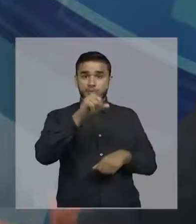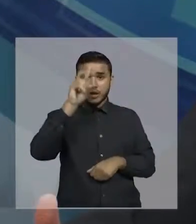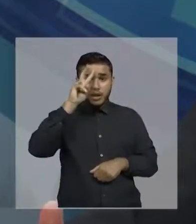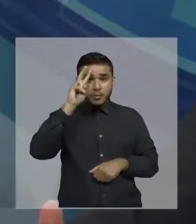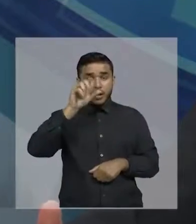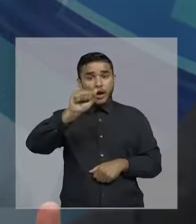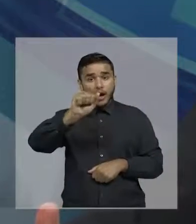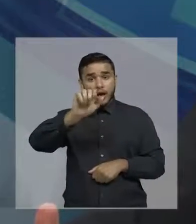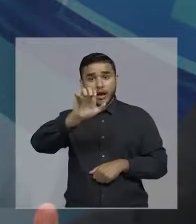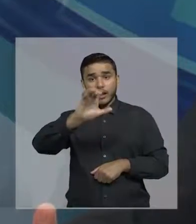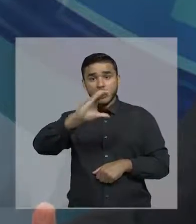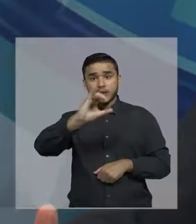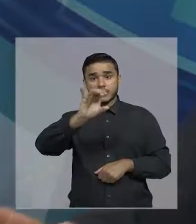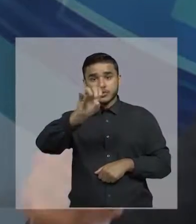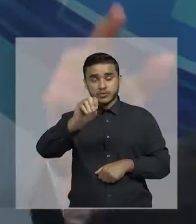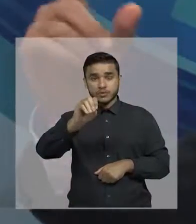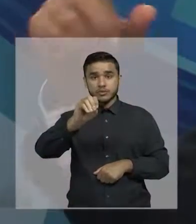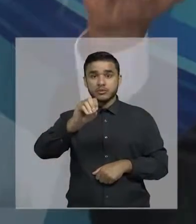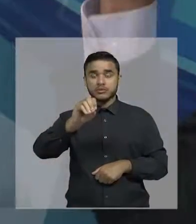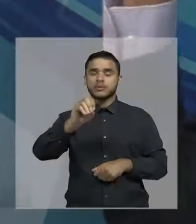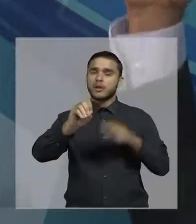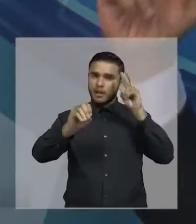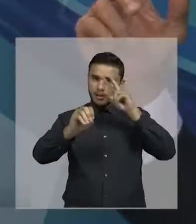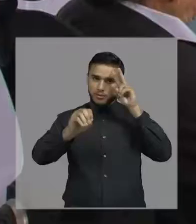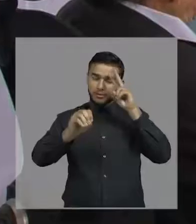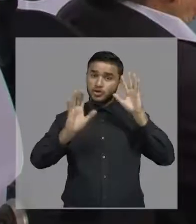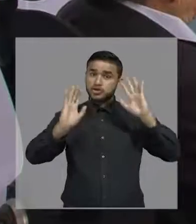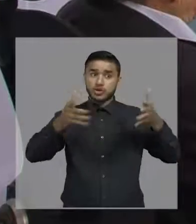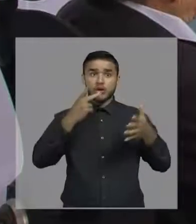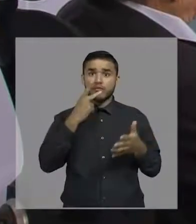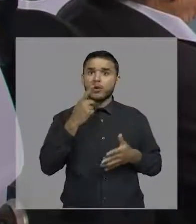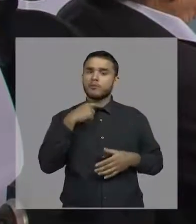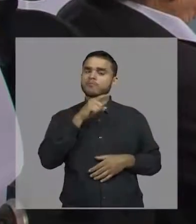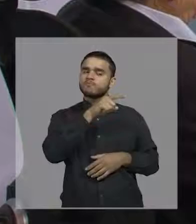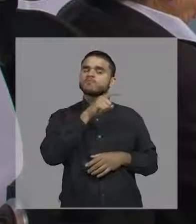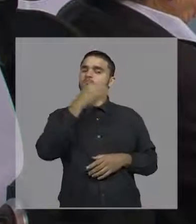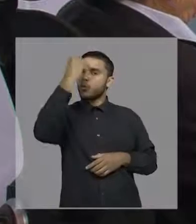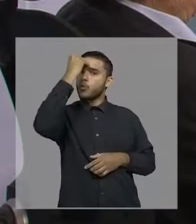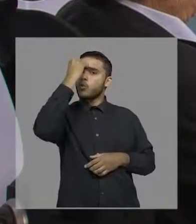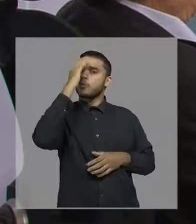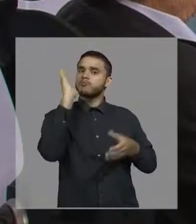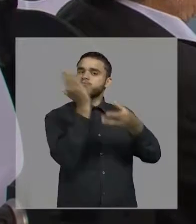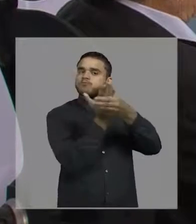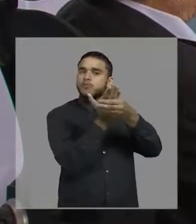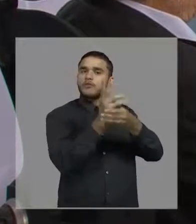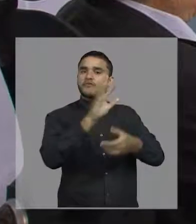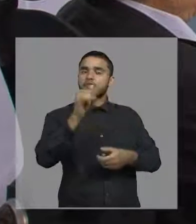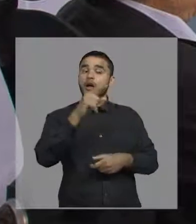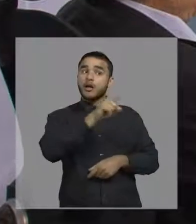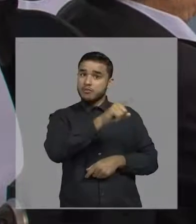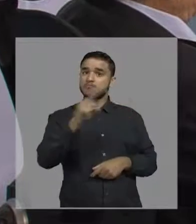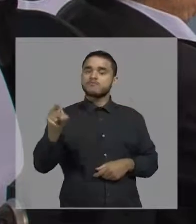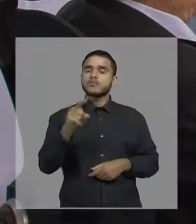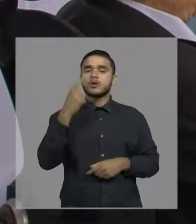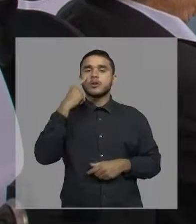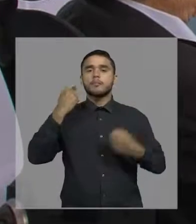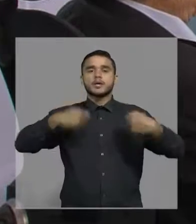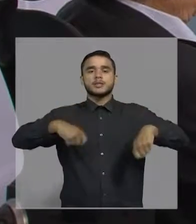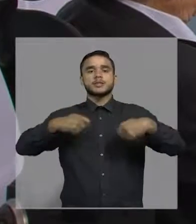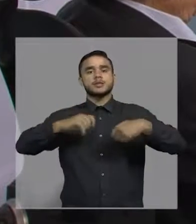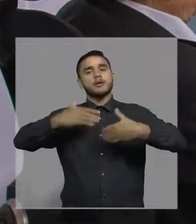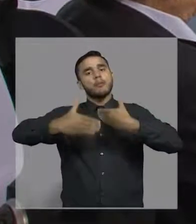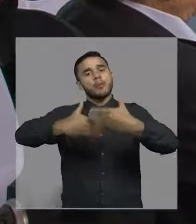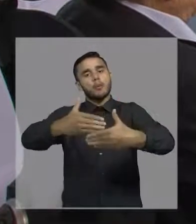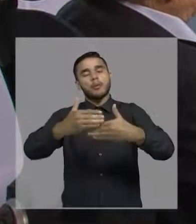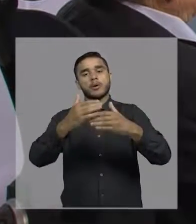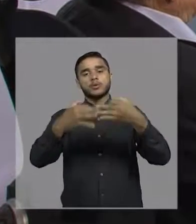como foi o caso do Aécio. Antes do Aécio virar réu, ele já estava destruído politicamente. O Lula, condenado em